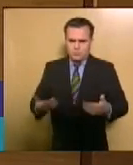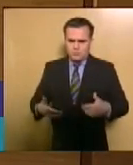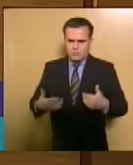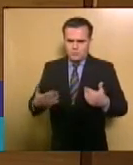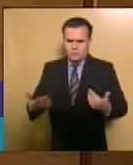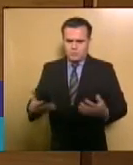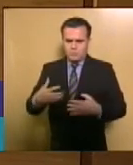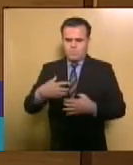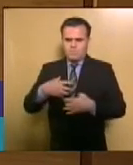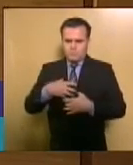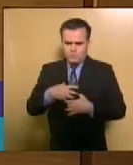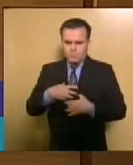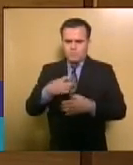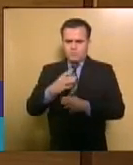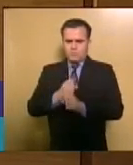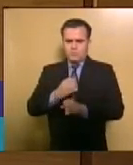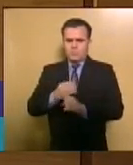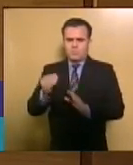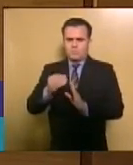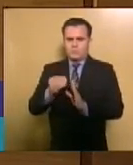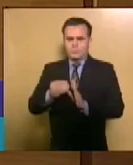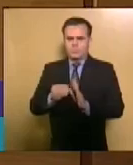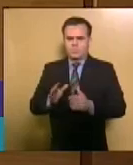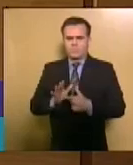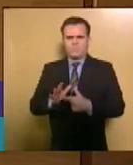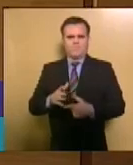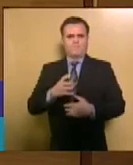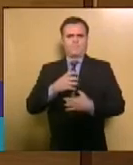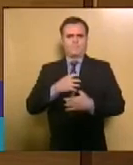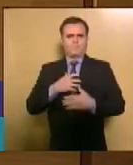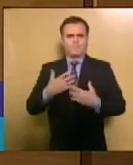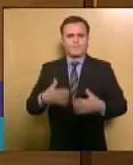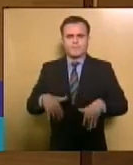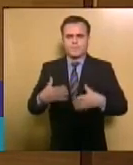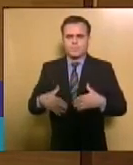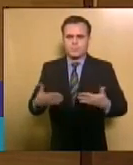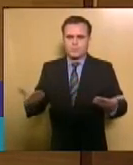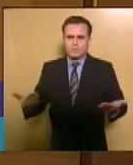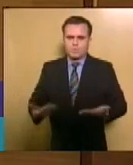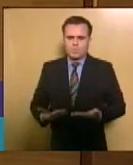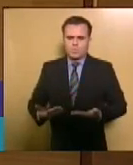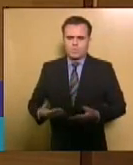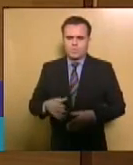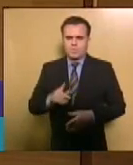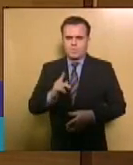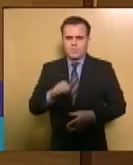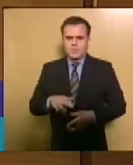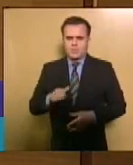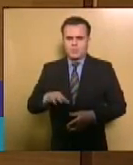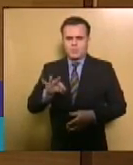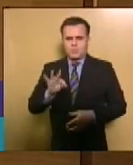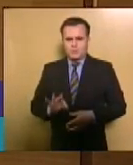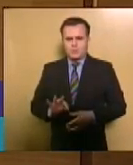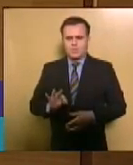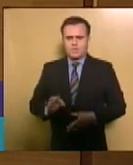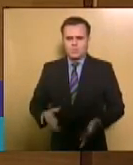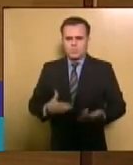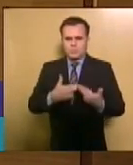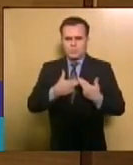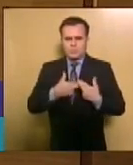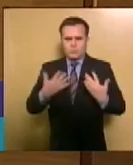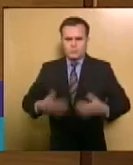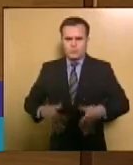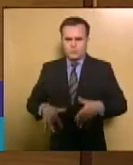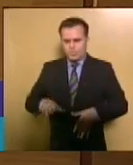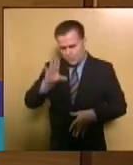que deu vendo essa essas estatísticas mas hoje o coletivo penar é é responsável por um dos